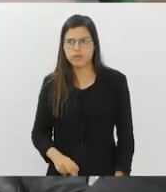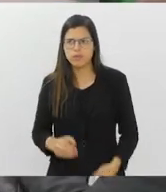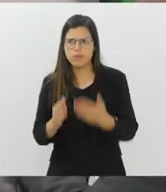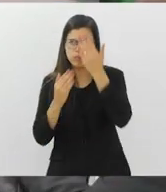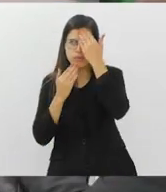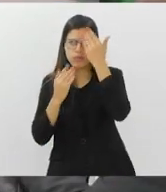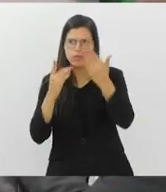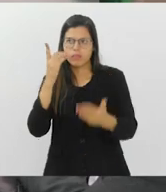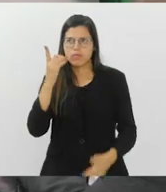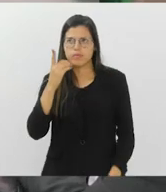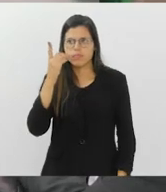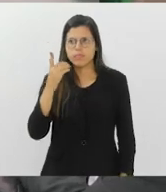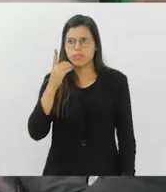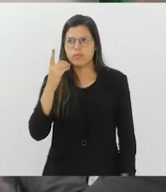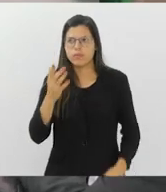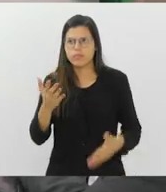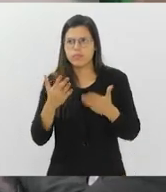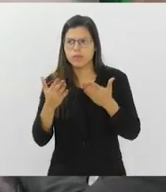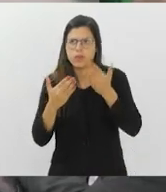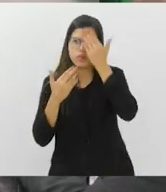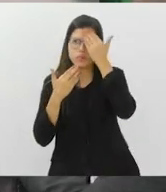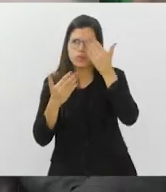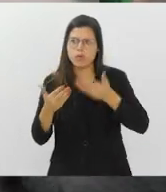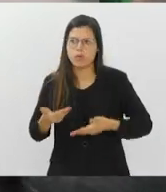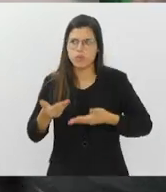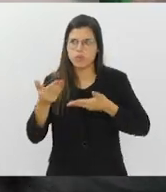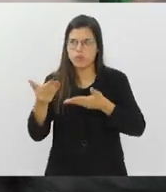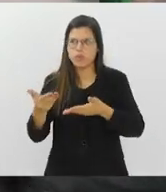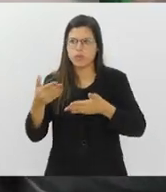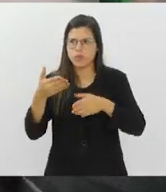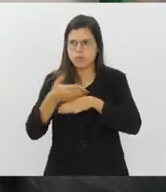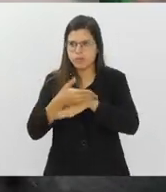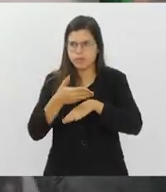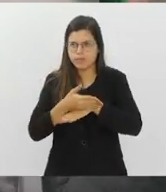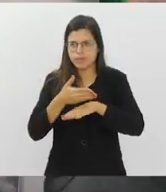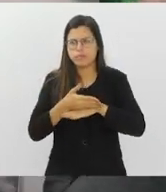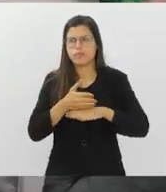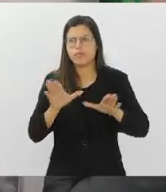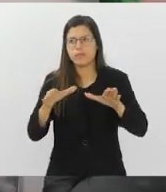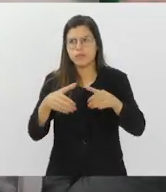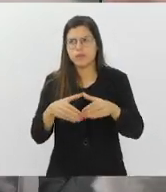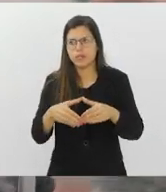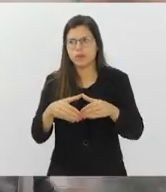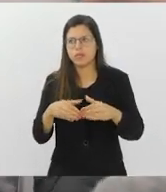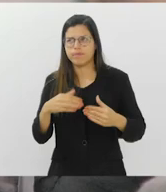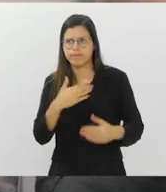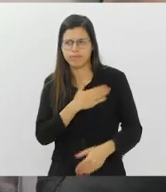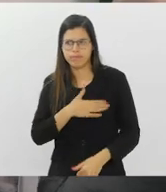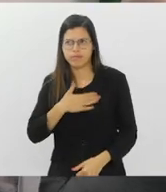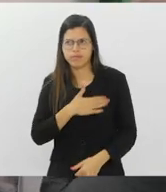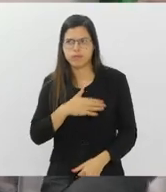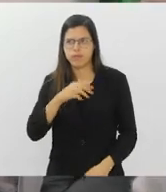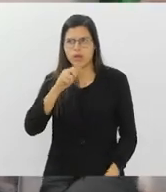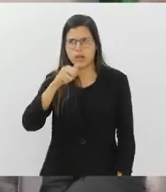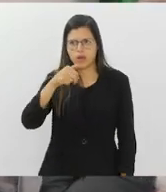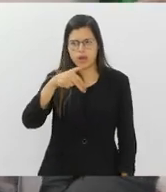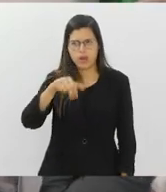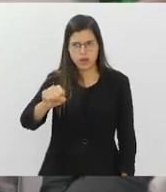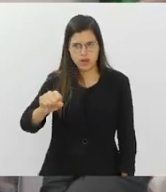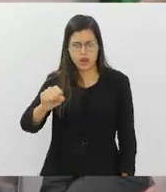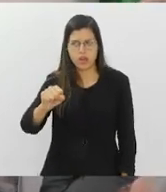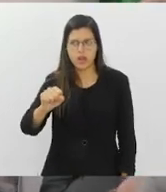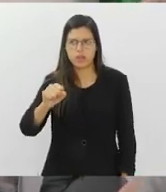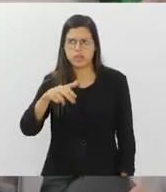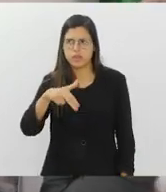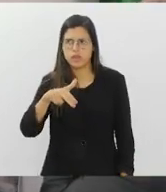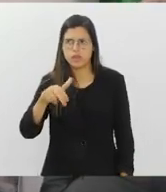primeiro agradecer o convite de estar aqui participando dessa comissão. É uma satisfação. A Agência Nacional de Saúde Suplementar nunca se furtou